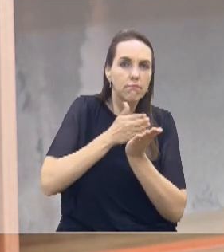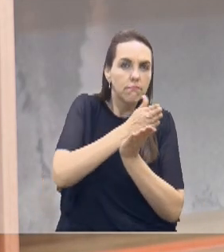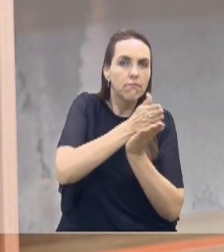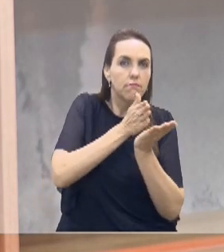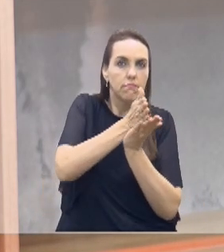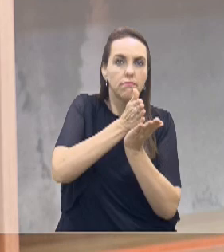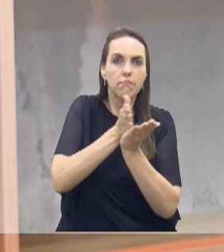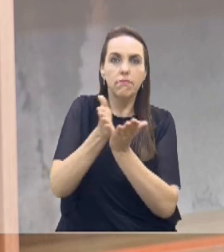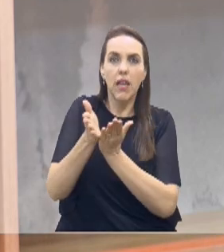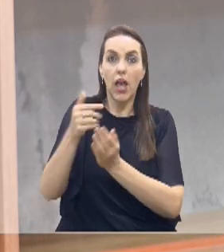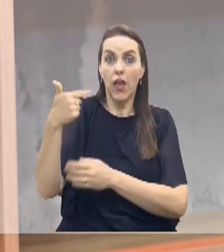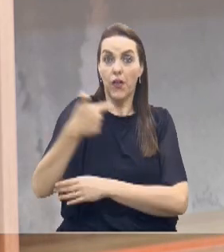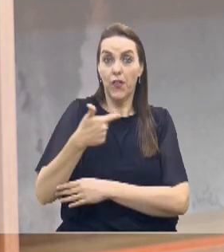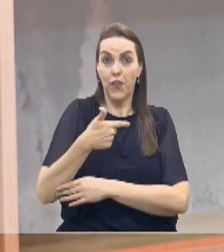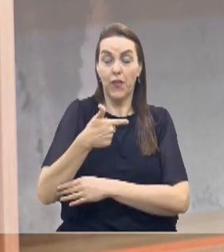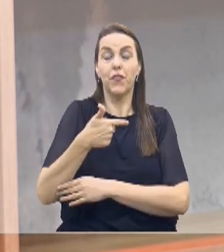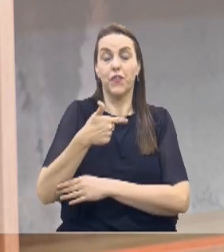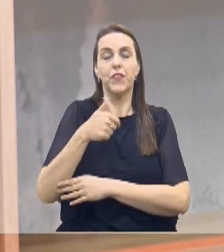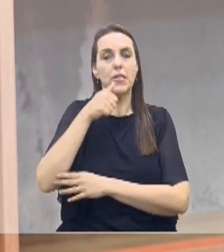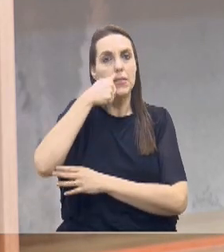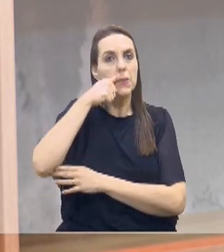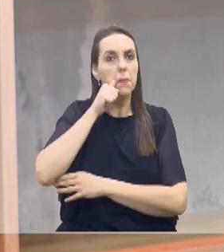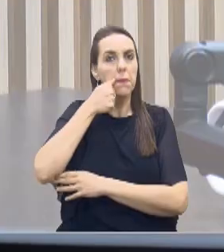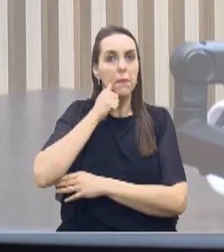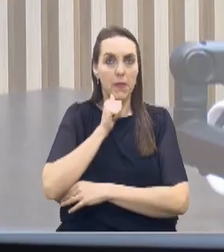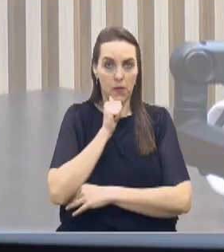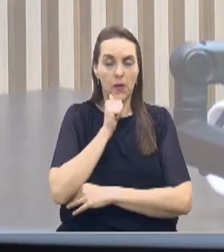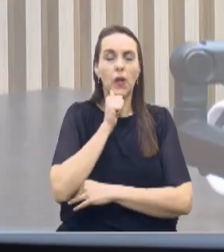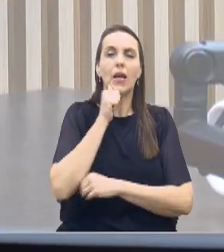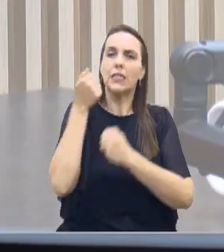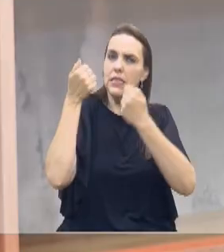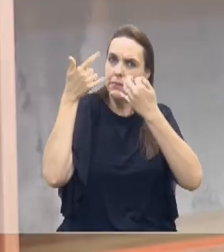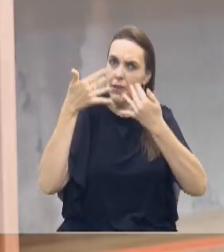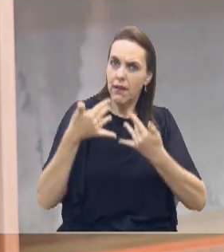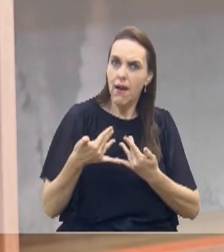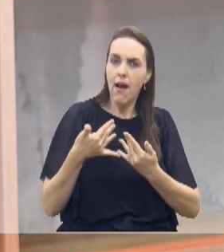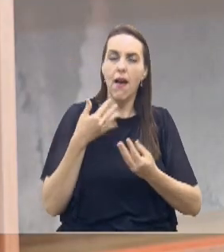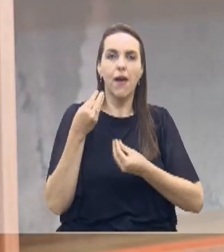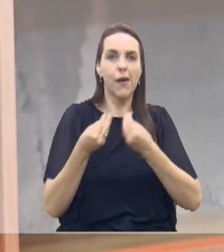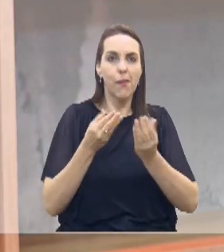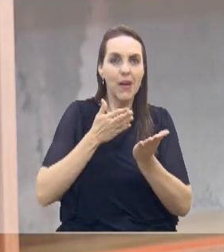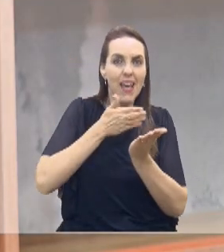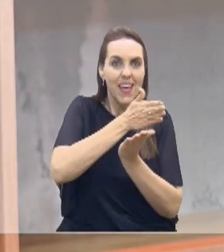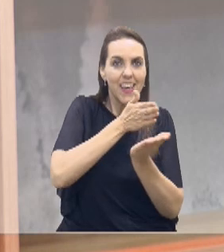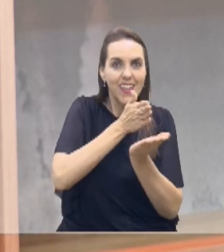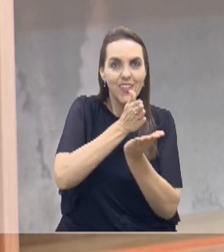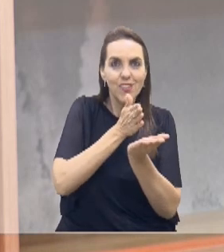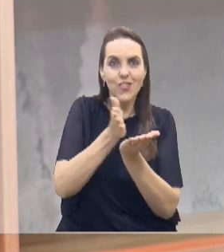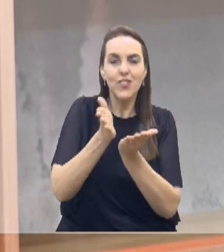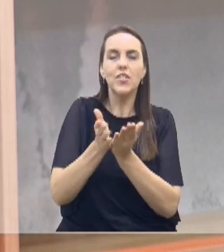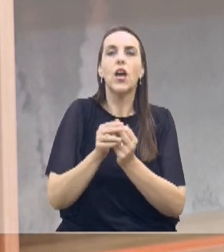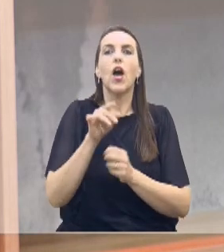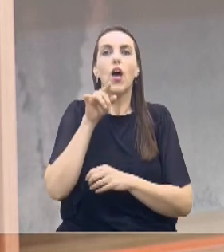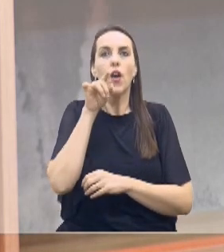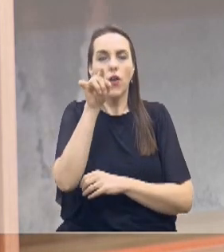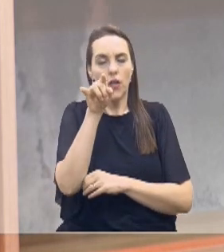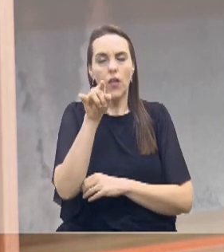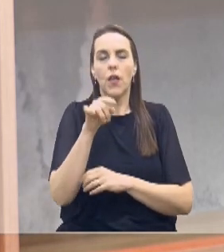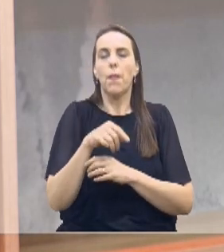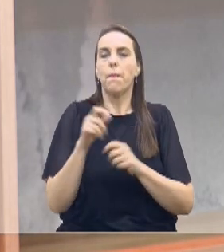da vice-prefeita Pauliores, que ela tem esse hábito de Fala explicar muito sobre. por eixos. Mas, enfim, a senhora tinha o pilar